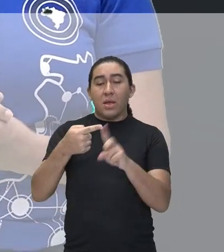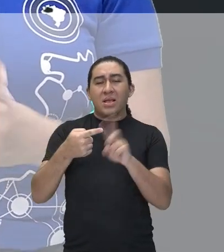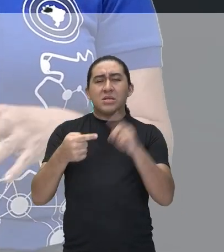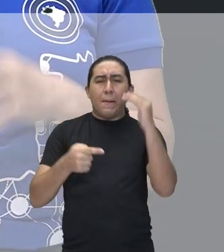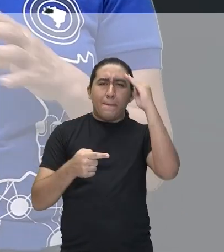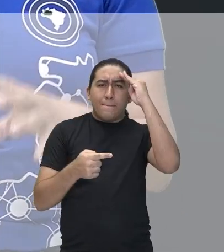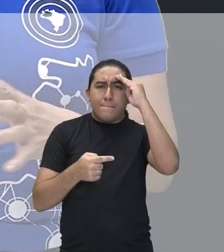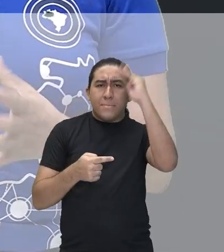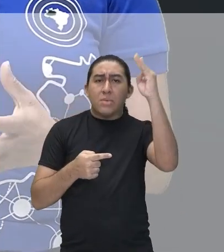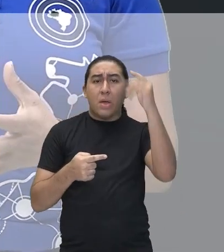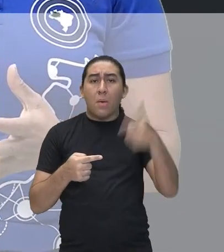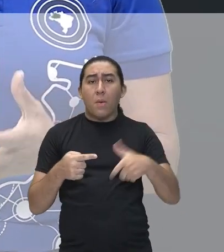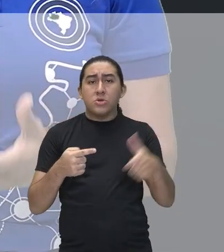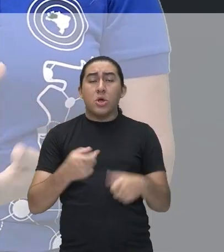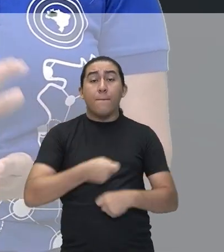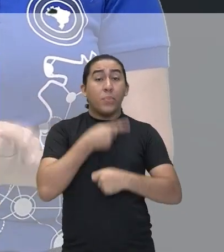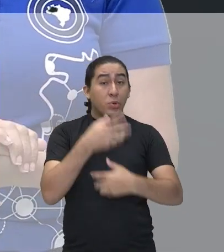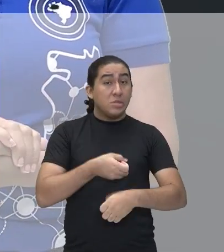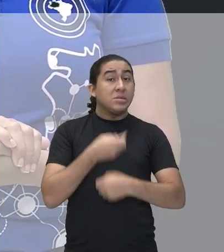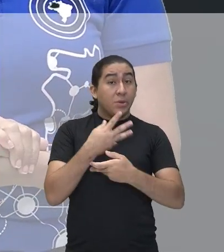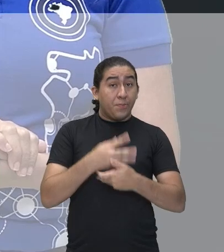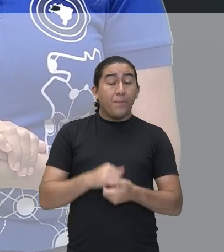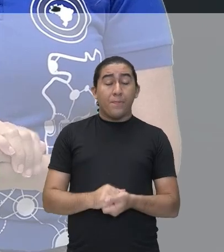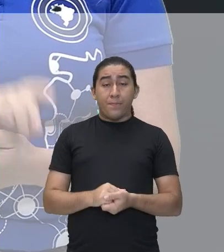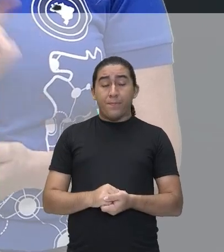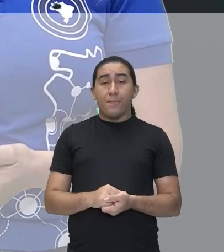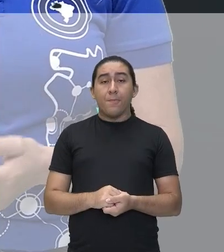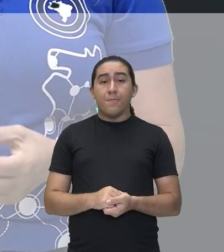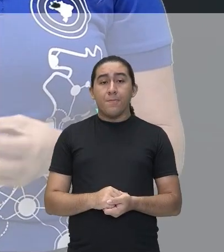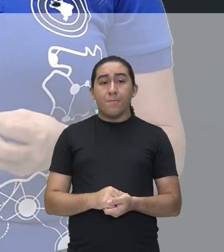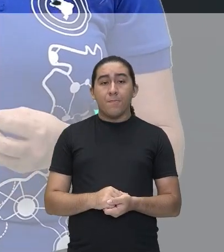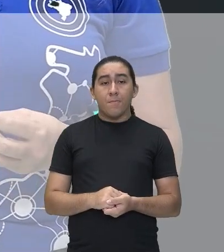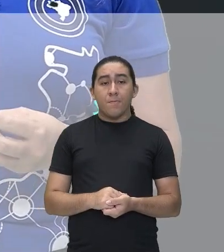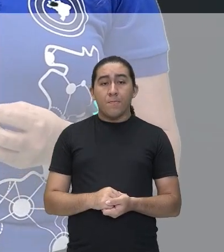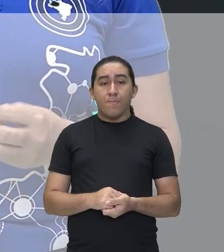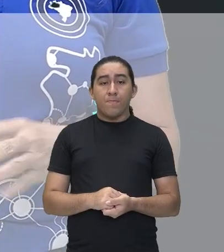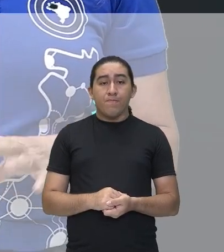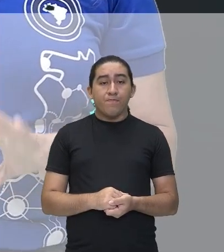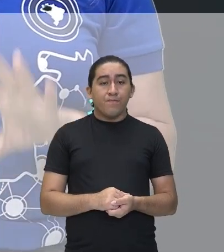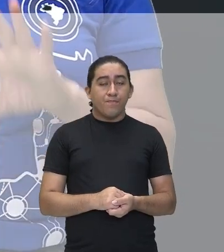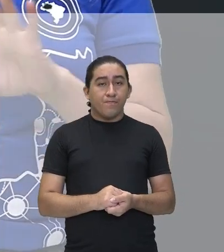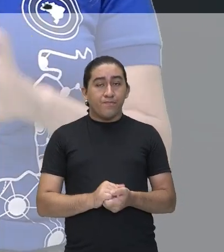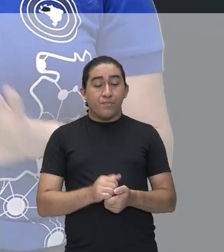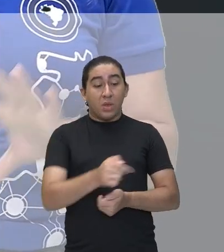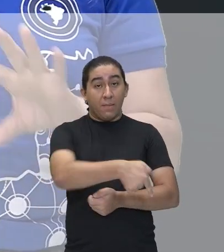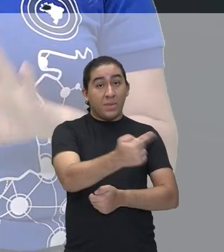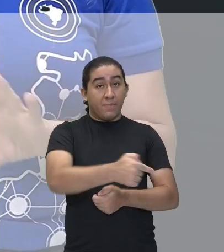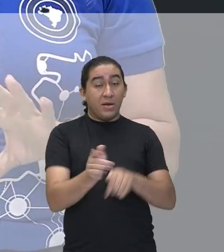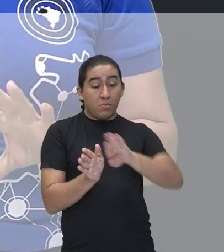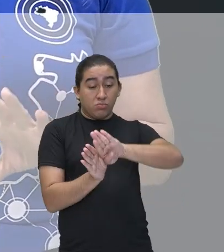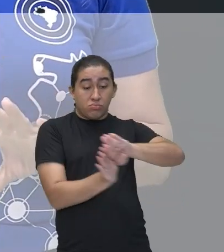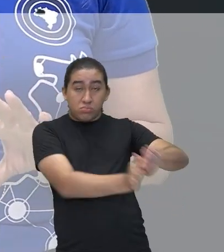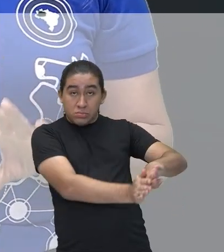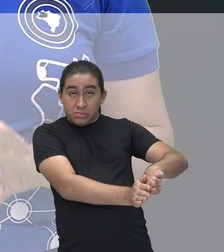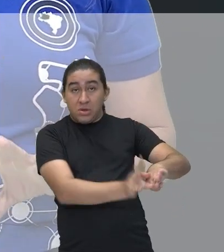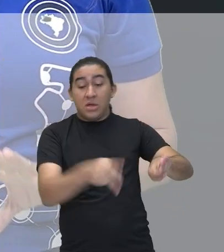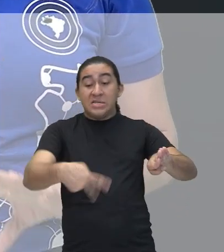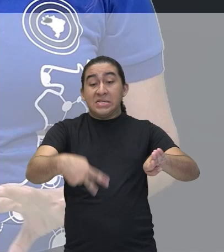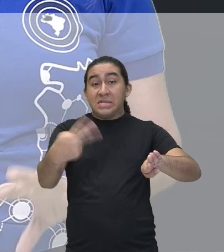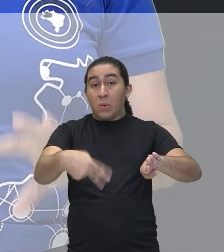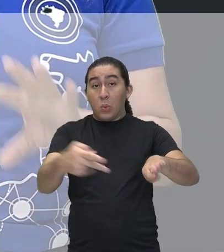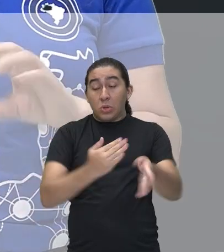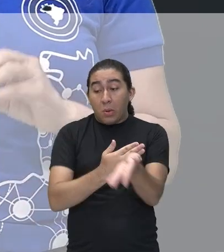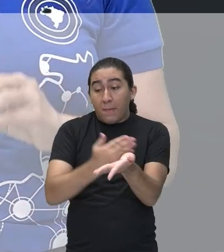principalmente na poesia. Na segunda geração, a segunda geração foi chamada